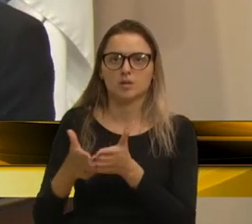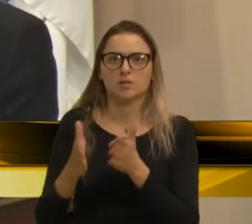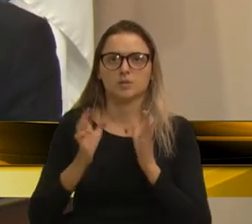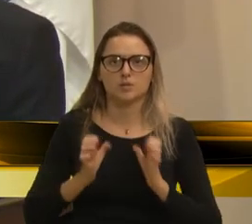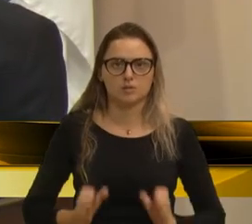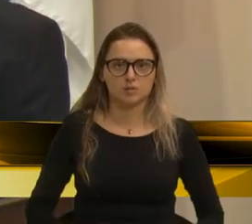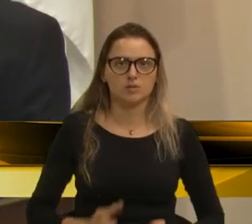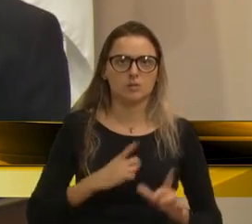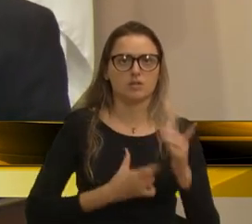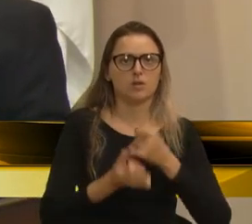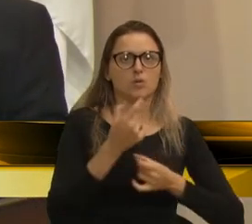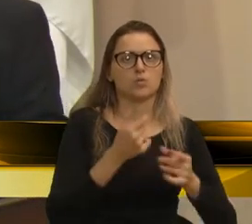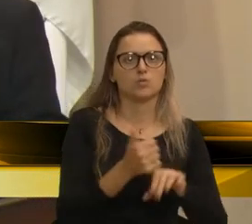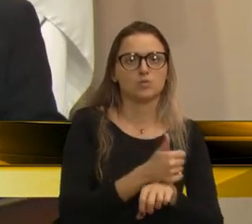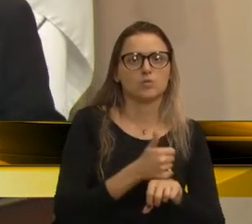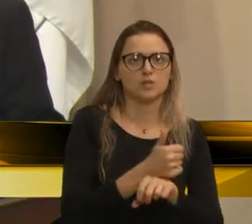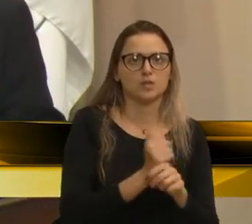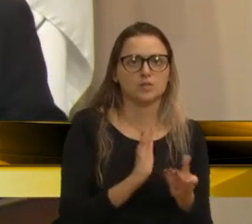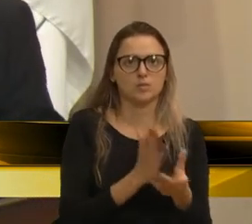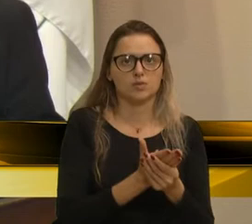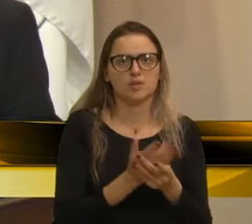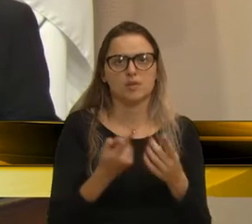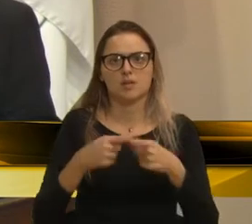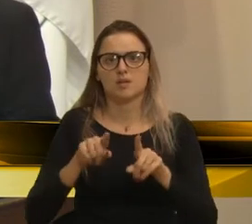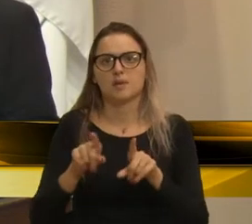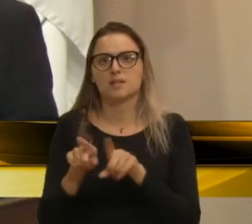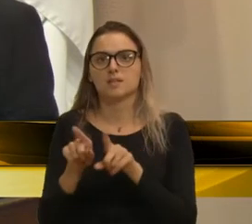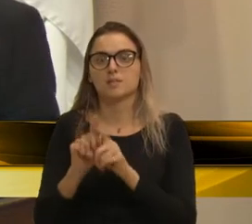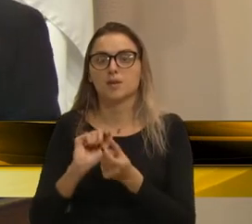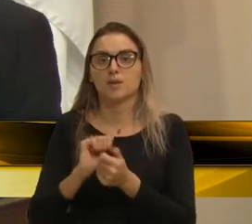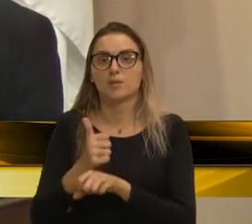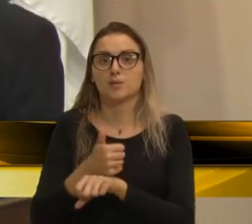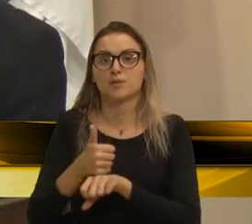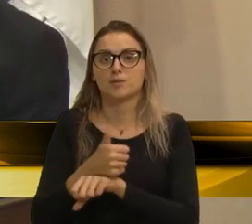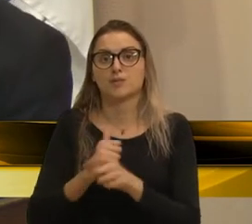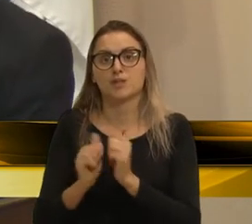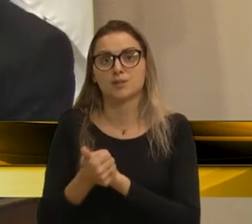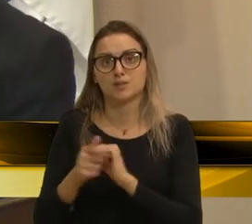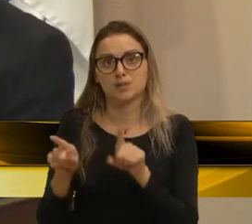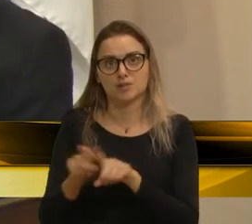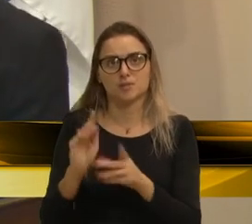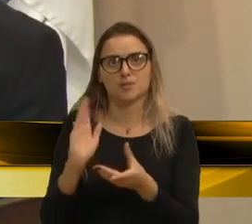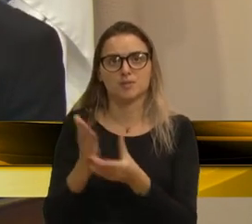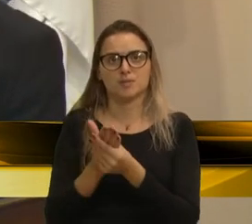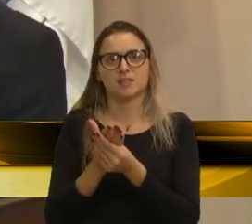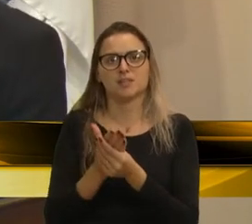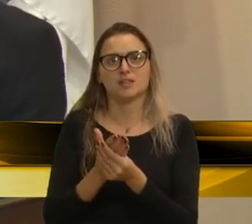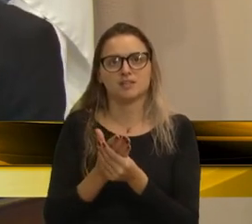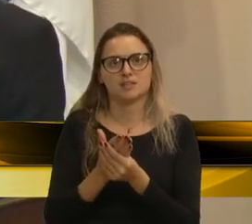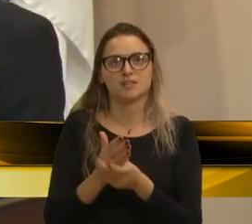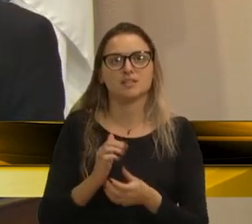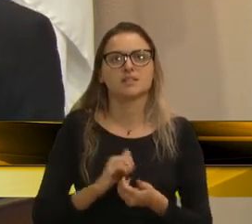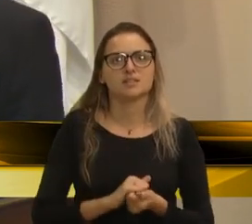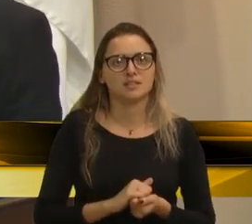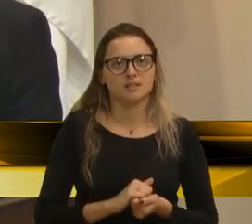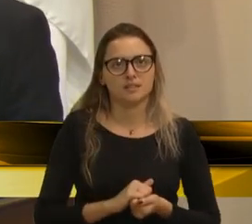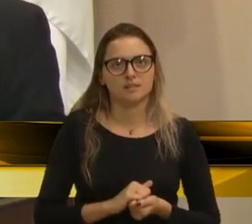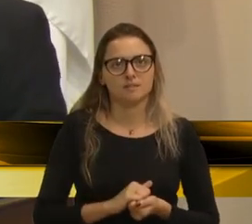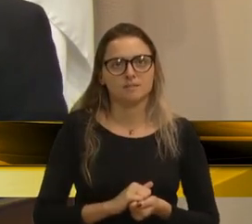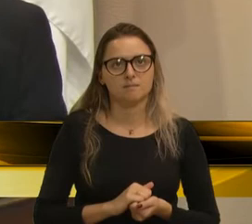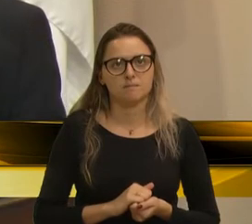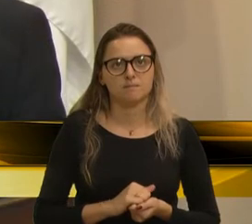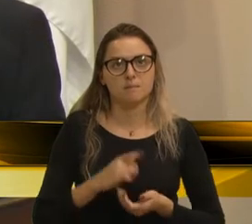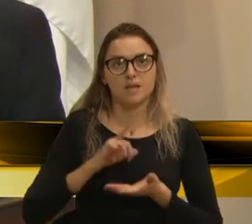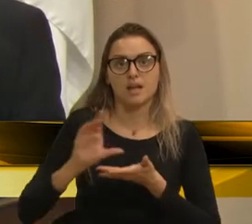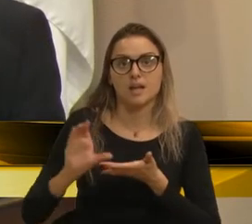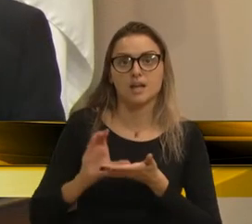foram processados, mas desportistas também foram processados por ela, desportistas que também se candidatam a recursos